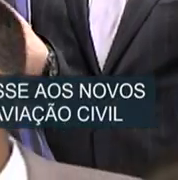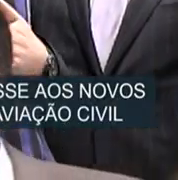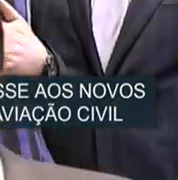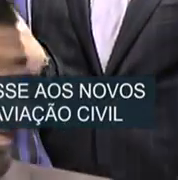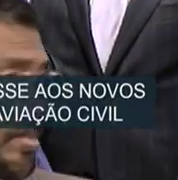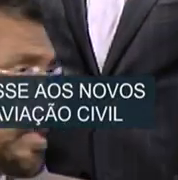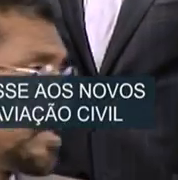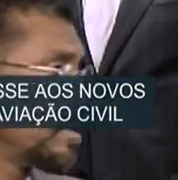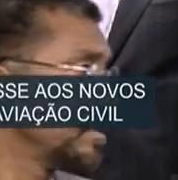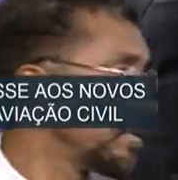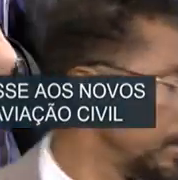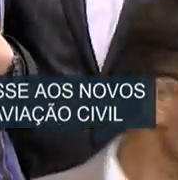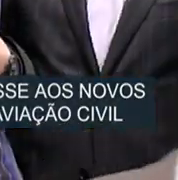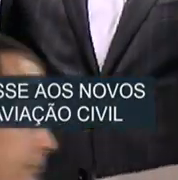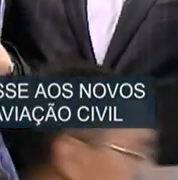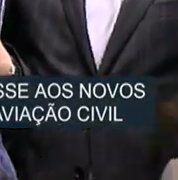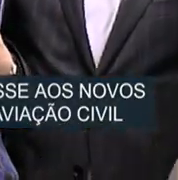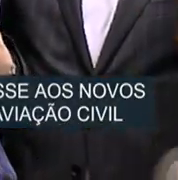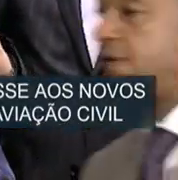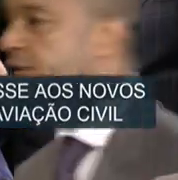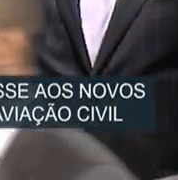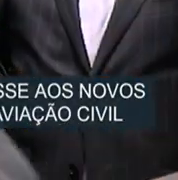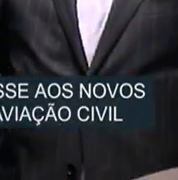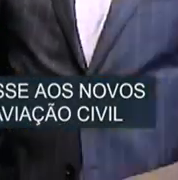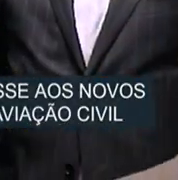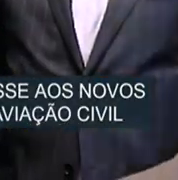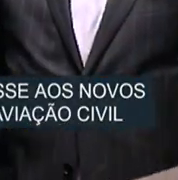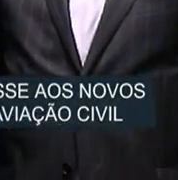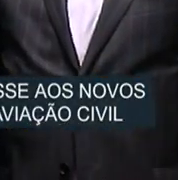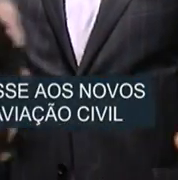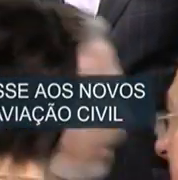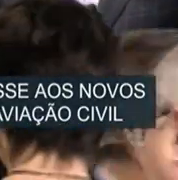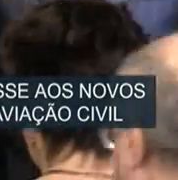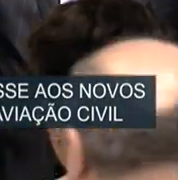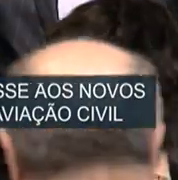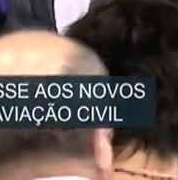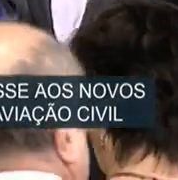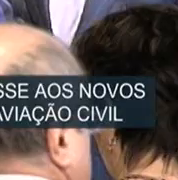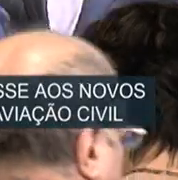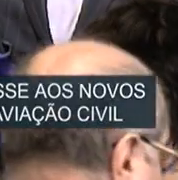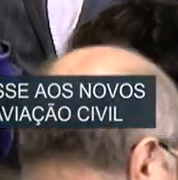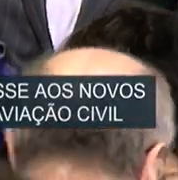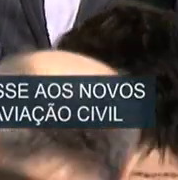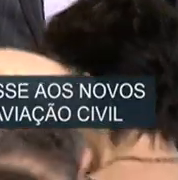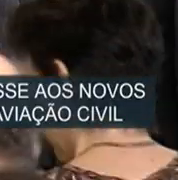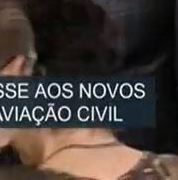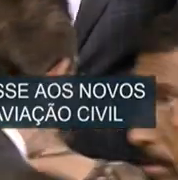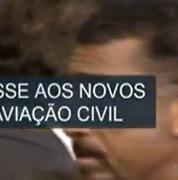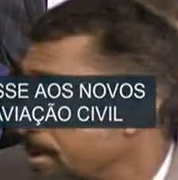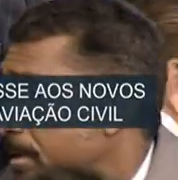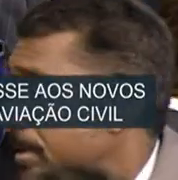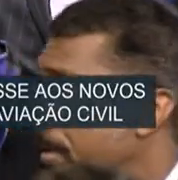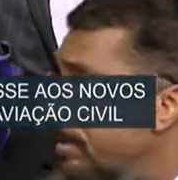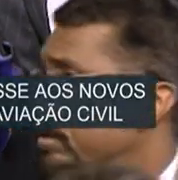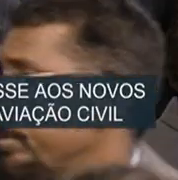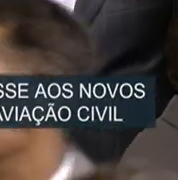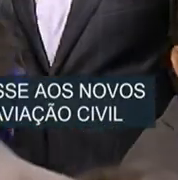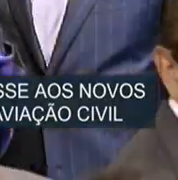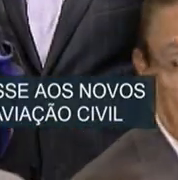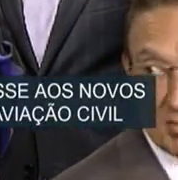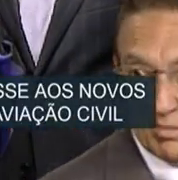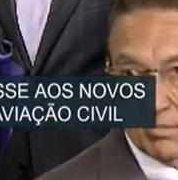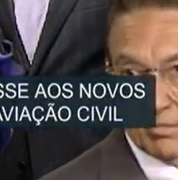Civil presidenta Dilma cumprimentando o ex-ministro da Agricultura Mendes Ribeiro que está